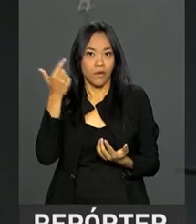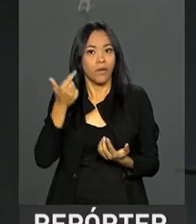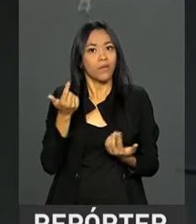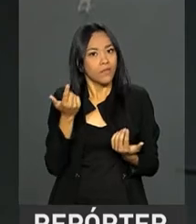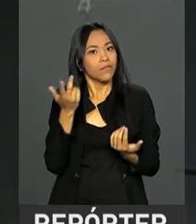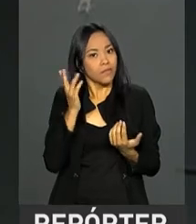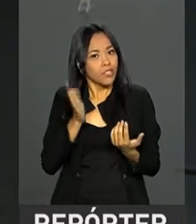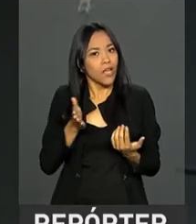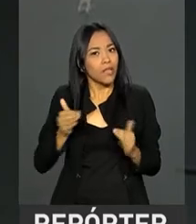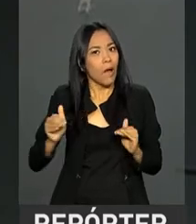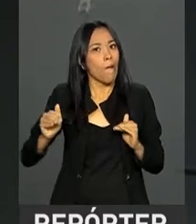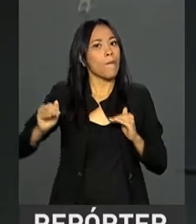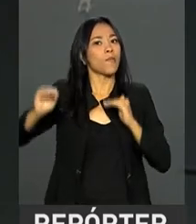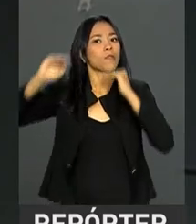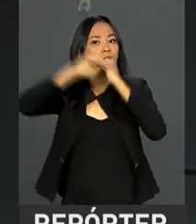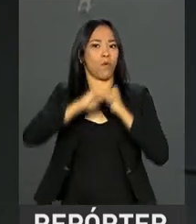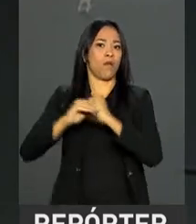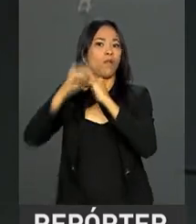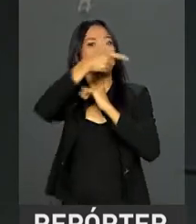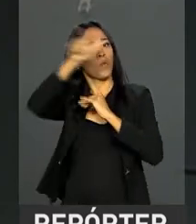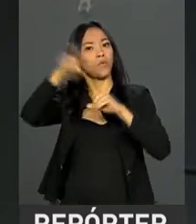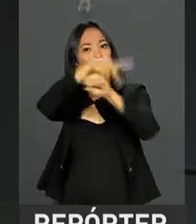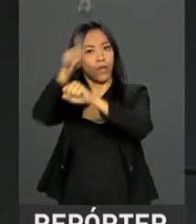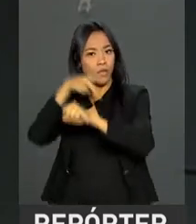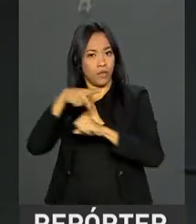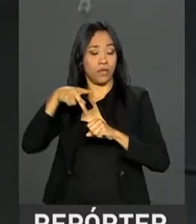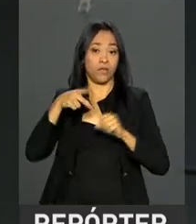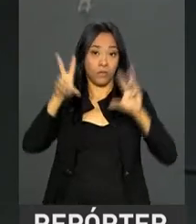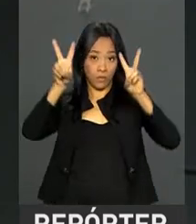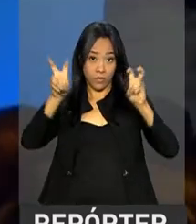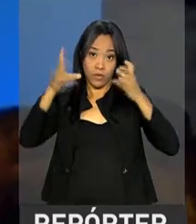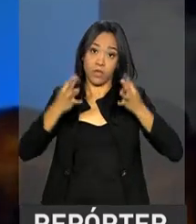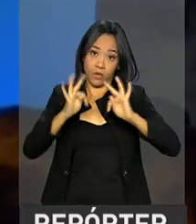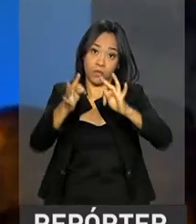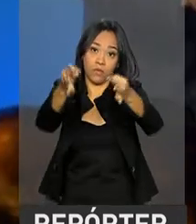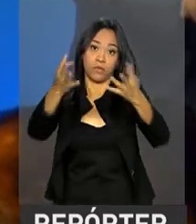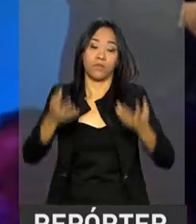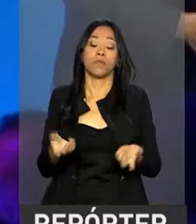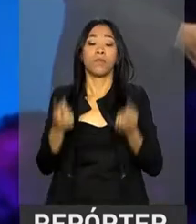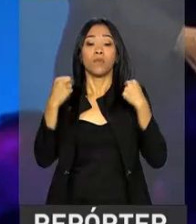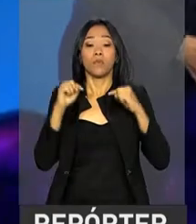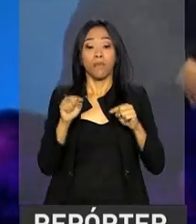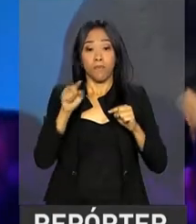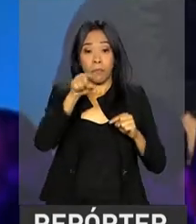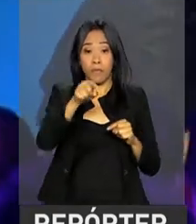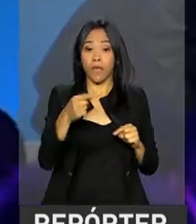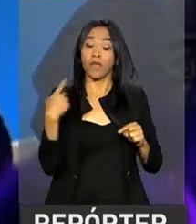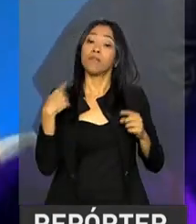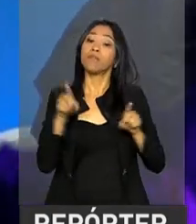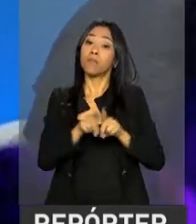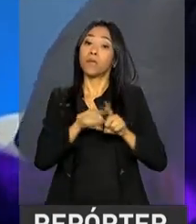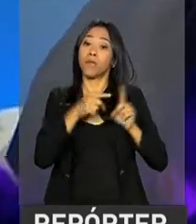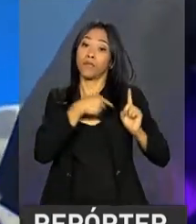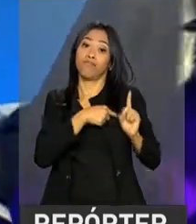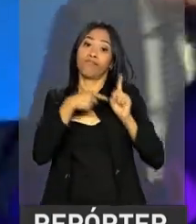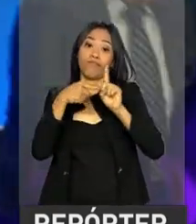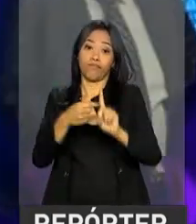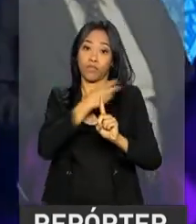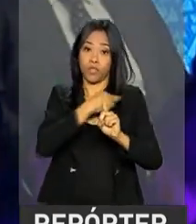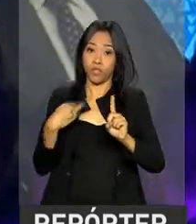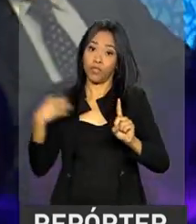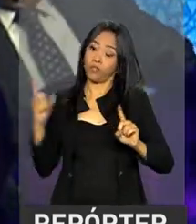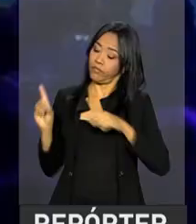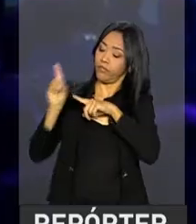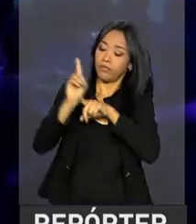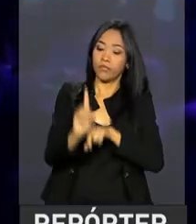guarda em termos de tecnologia em termos de formação dos seus quadros gilberto kassab acompanhou o presidente michel temer na abertura